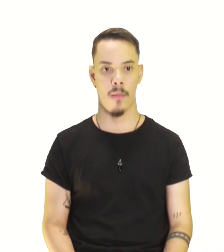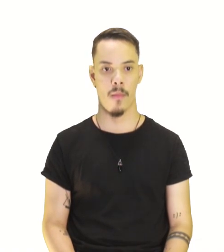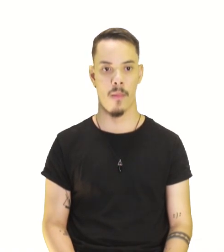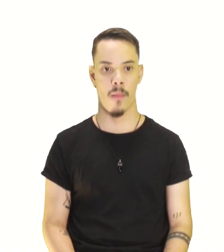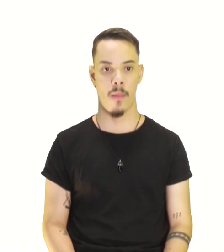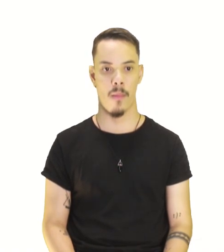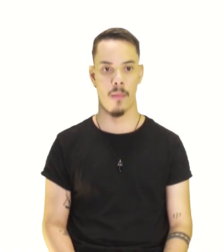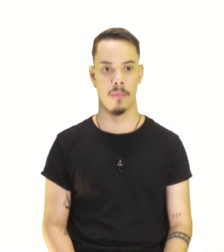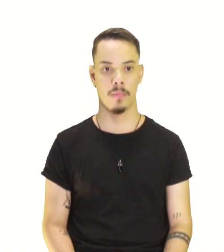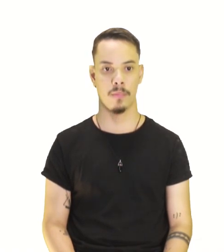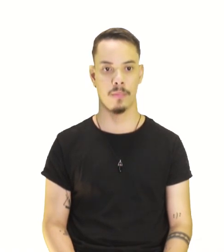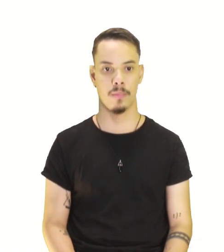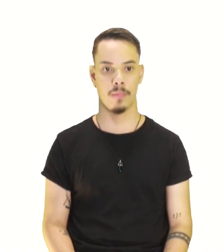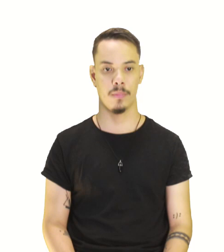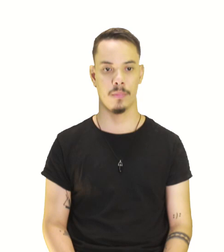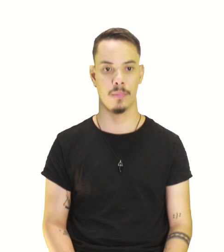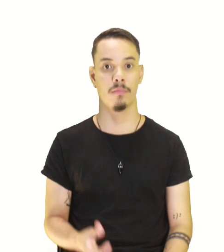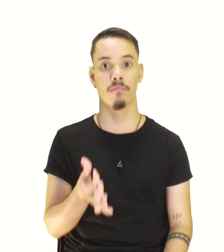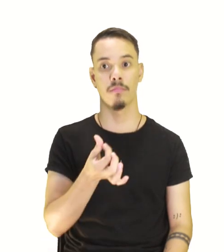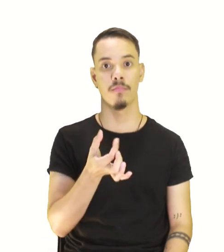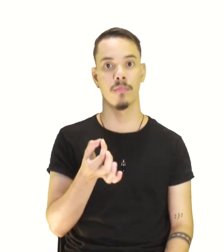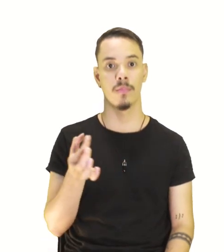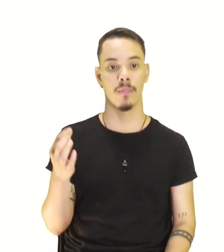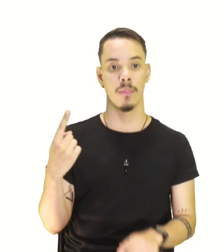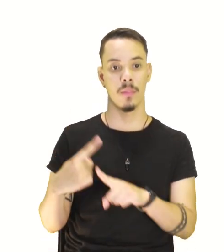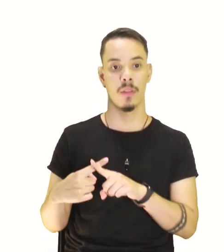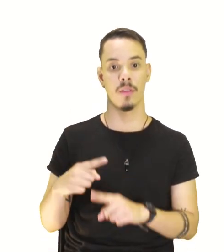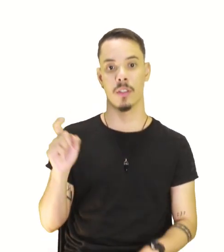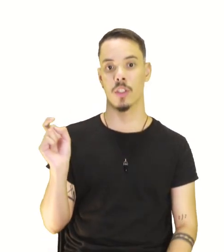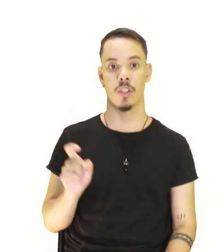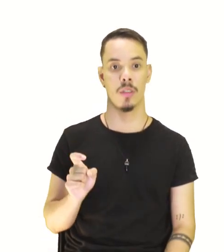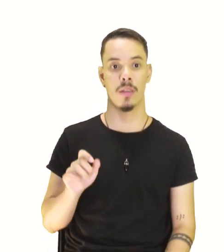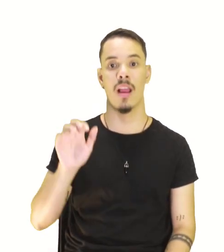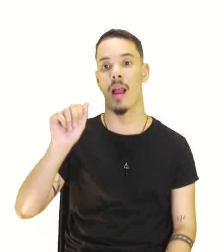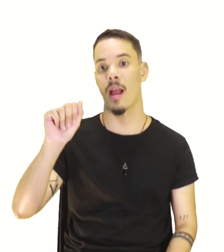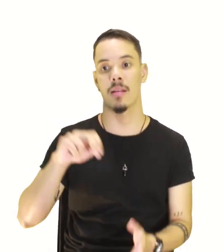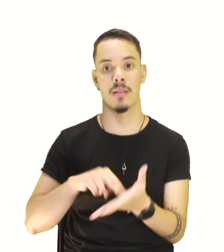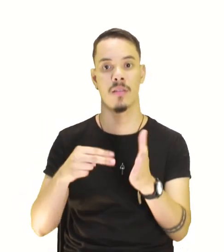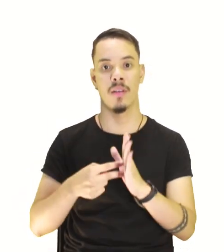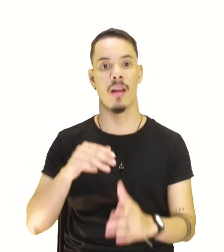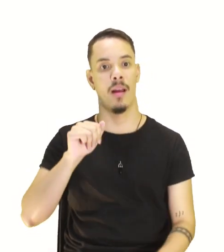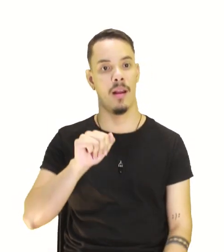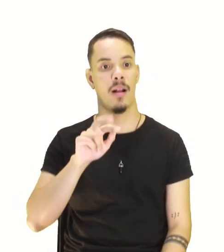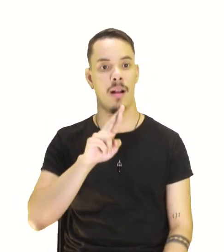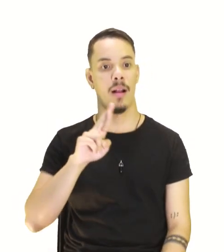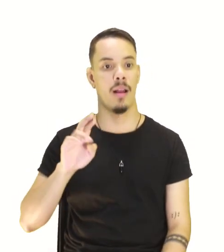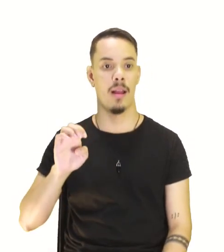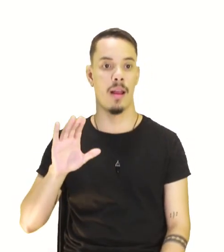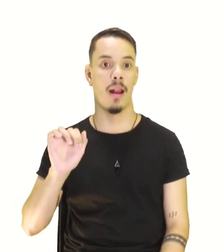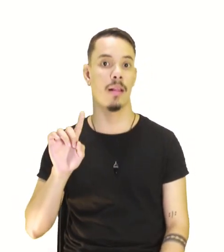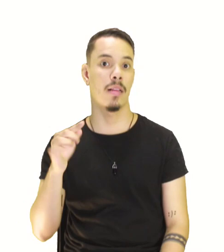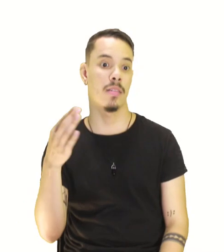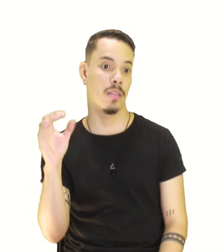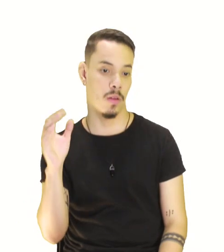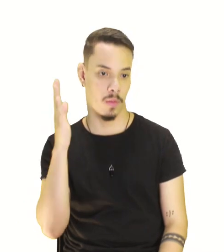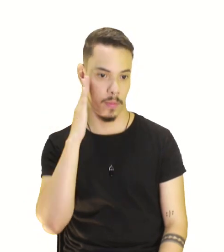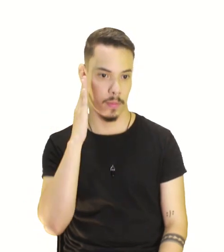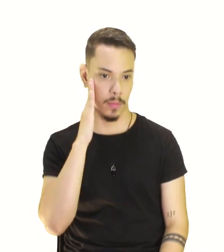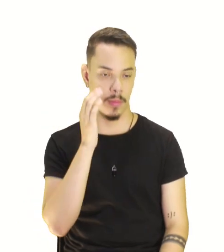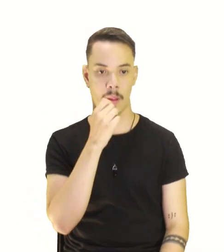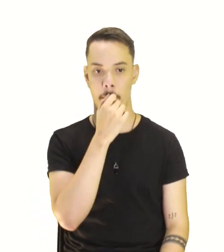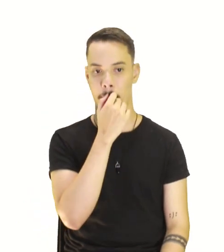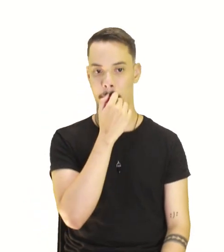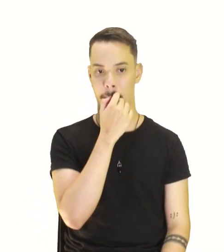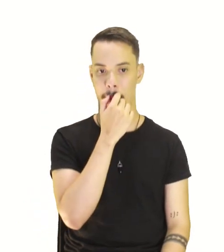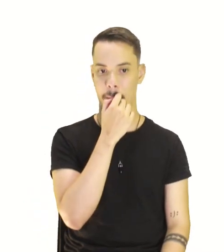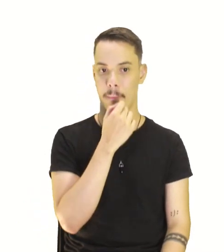quê? 600 vezes X. Vezes X, que é o preço. Né? Então, a arrecadação, sabendo que foi